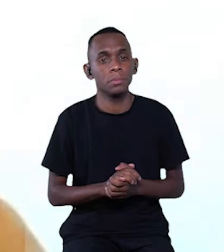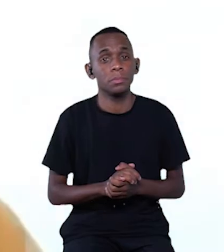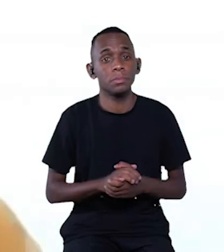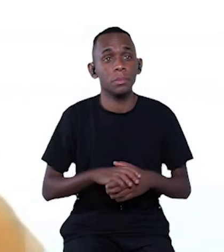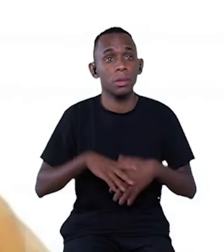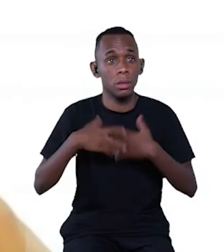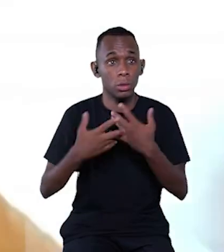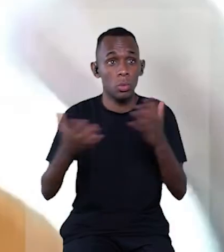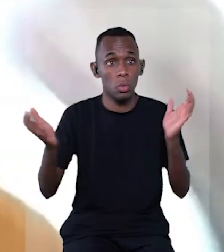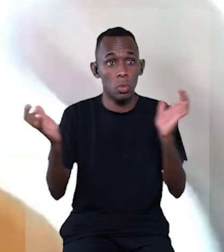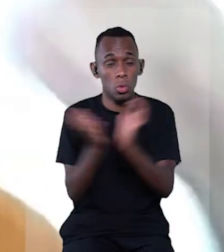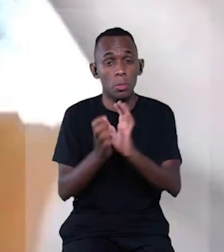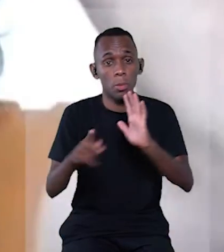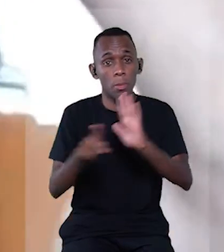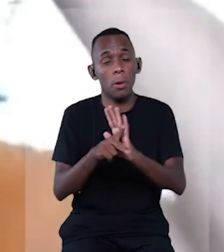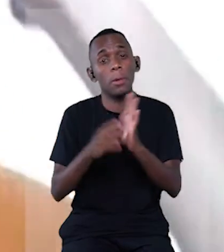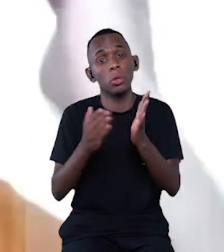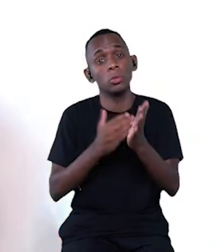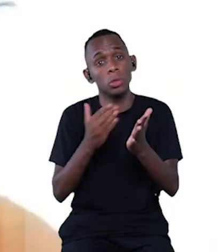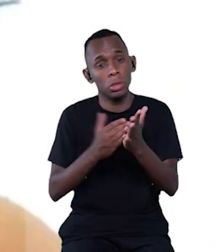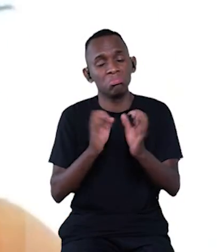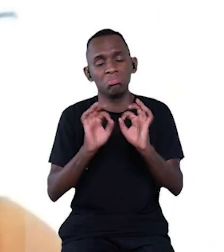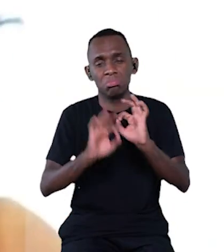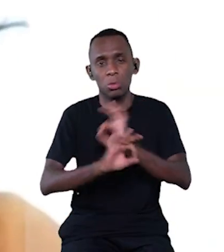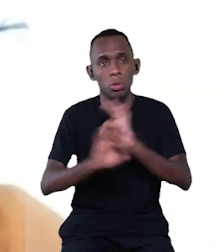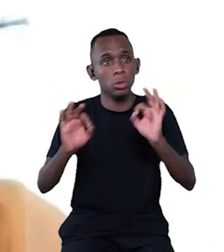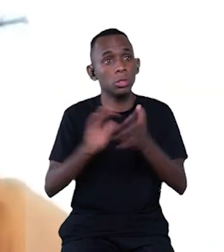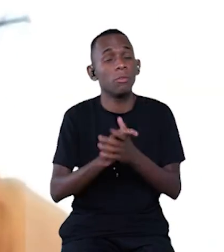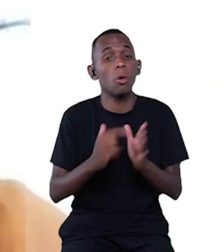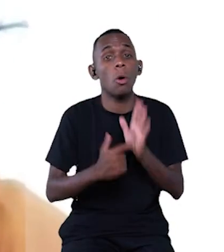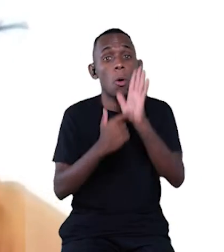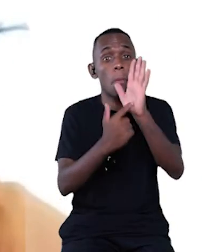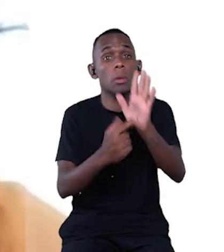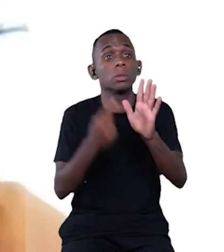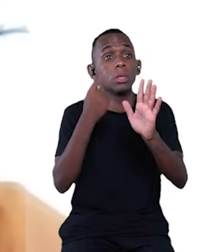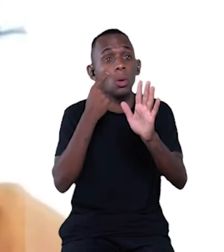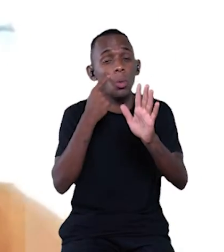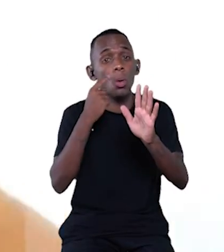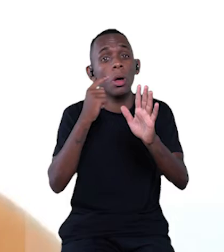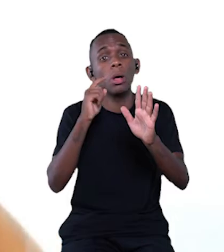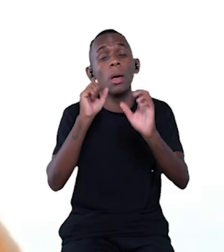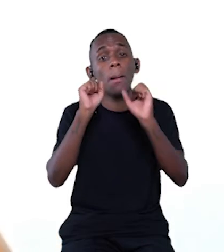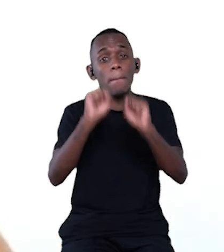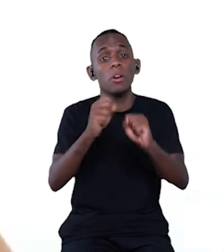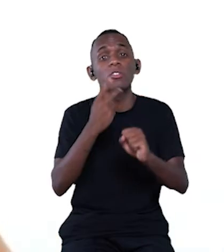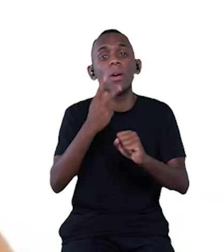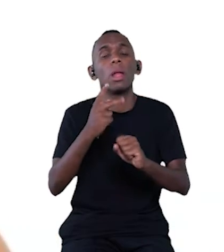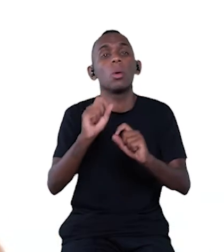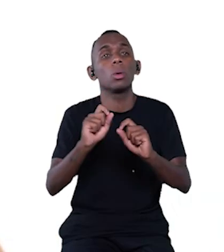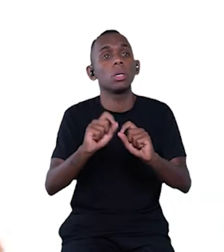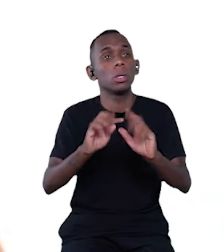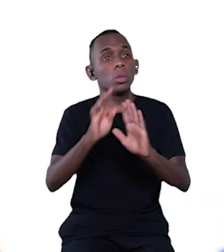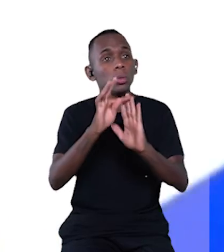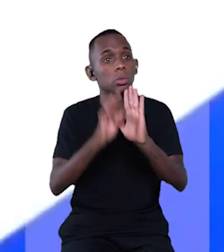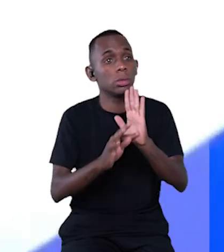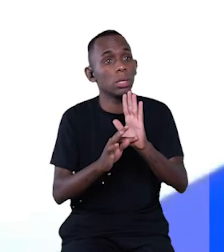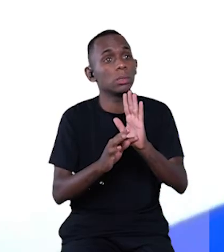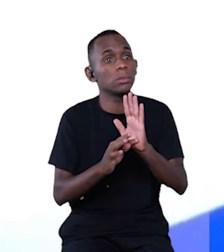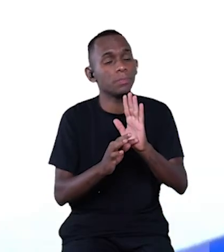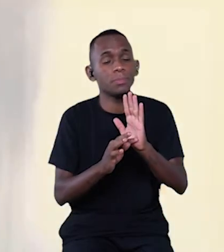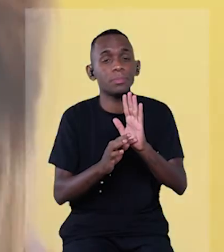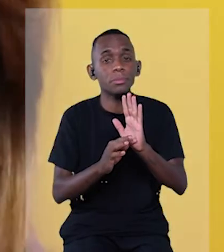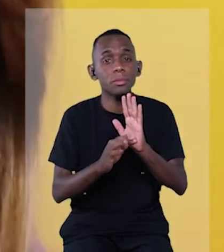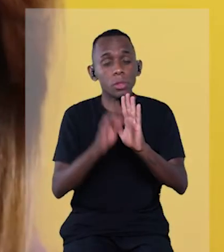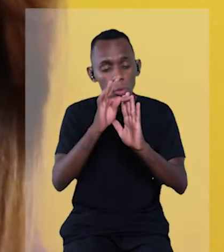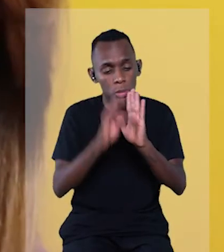Mas a equipe do livro é incrível. Sim, aqui, ó, vou mostrar uma aqui, que é até uma coisa que a gente pode falar, que é um texto,